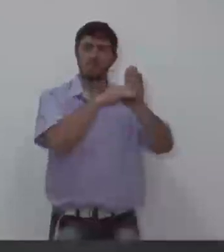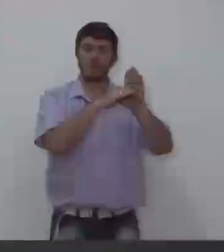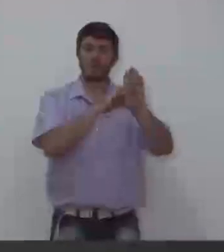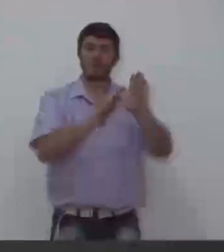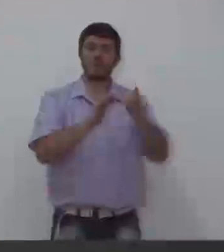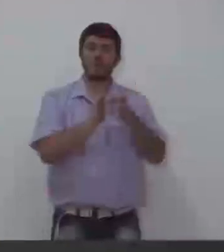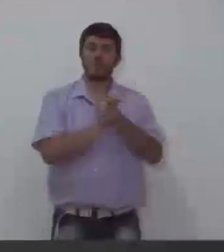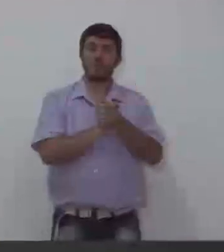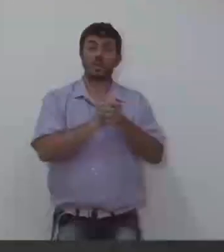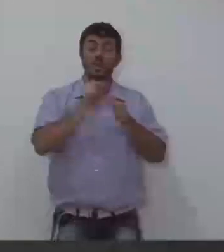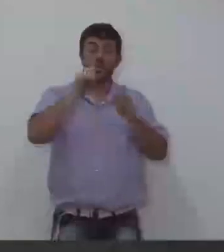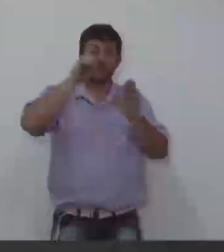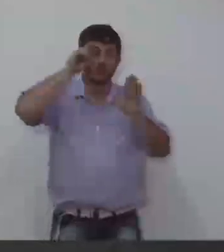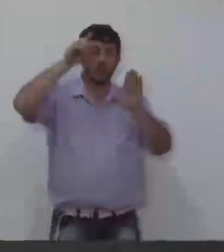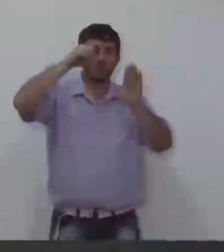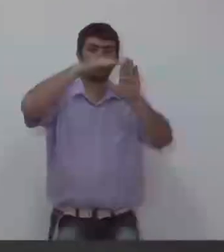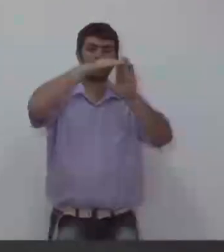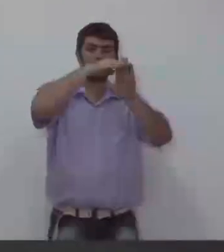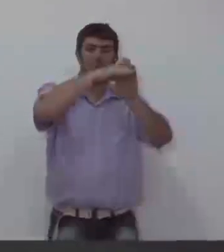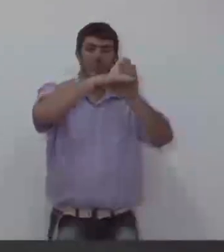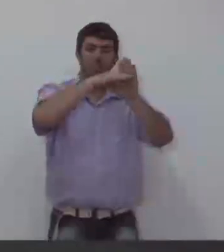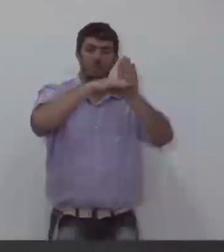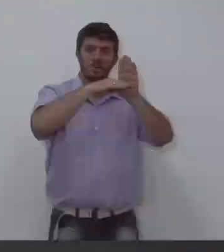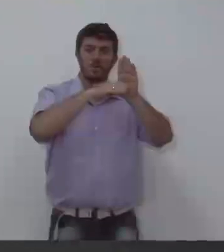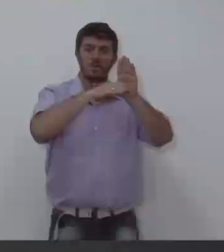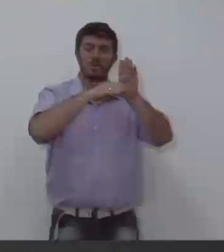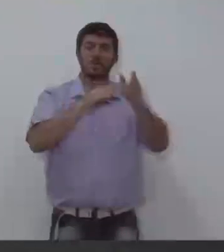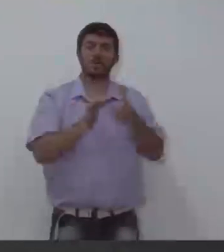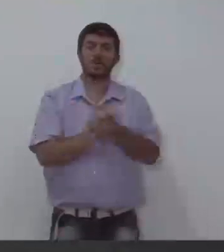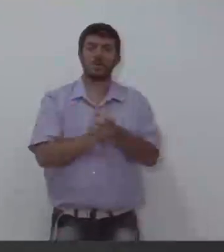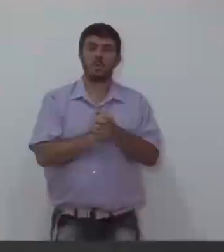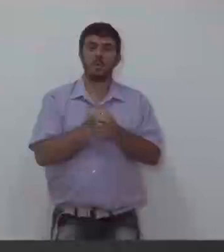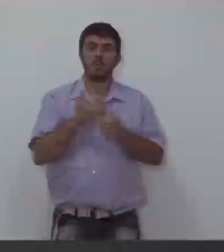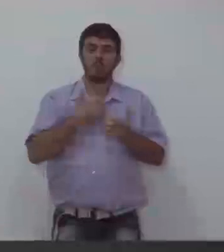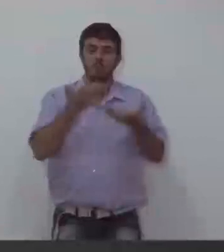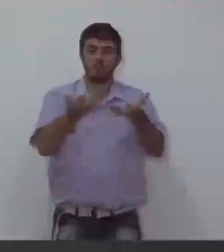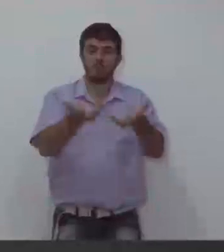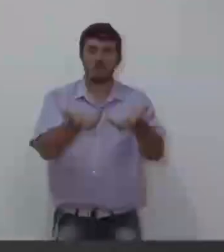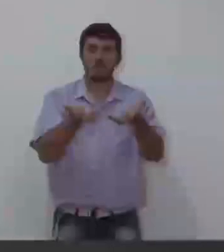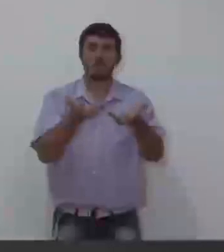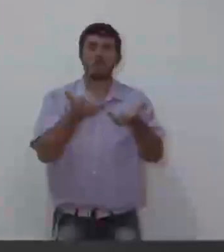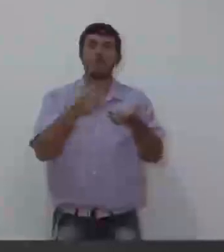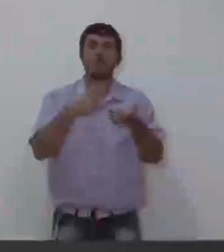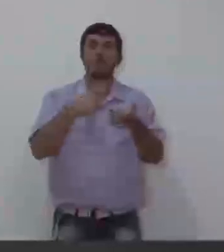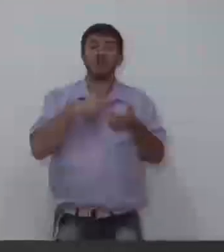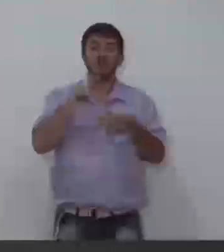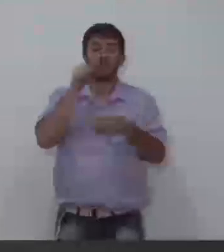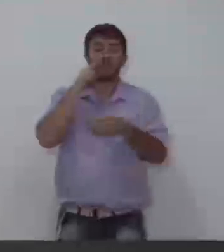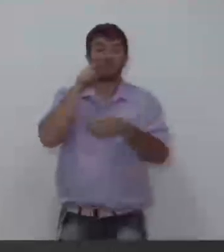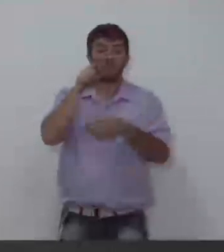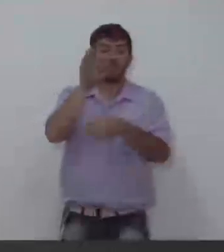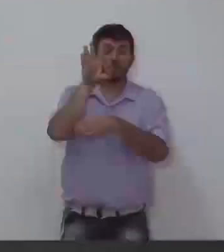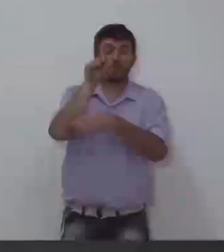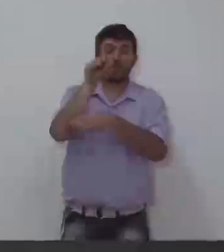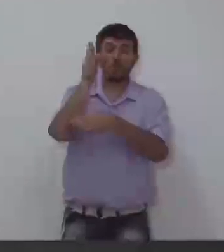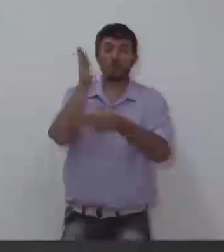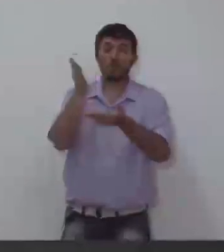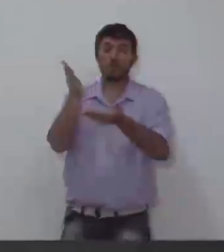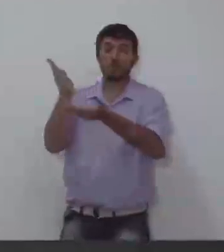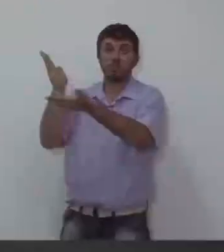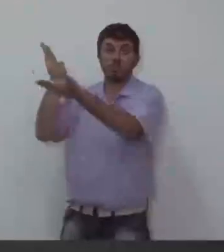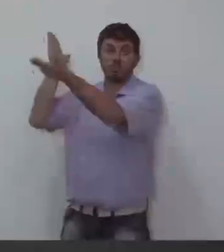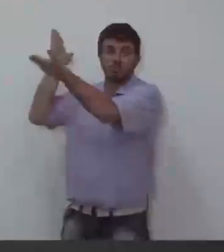na hora do dia, perdão, eu gostaria de estender o convite. Soninha, você tem para pôr na tela?